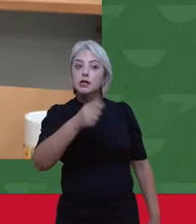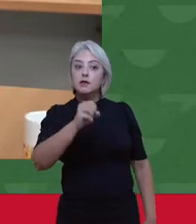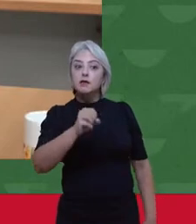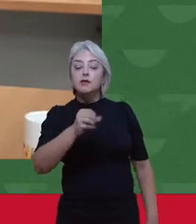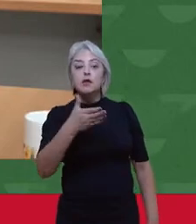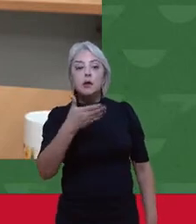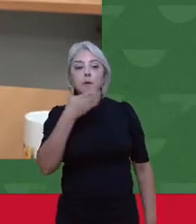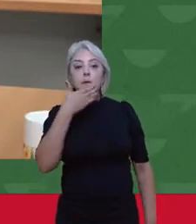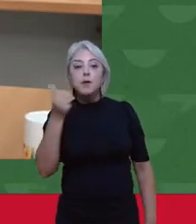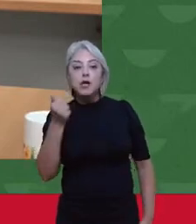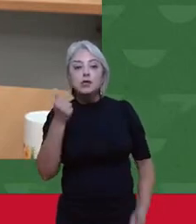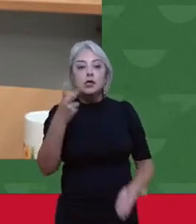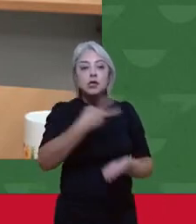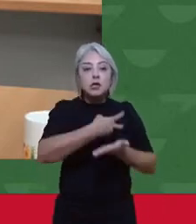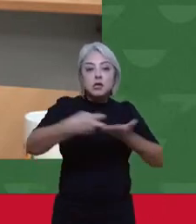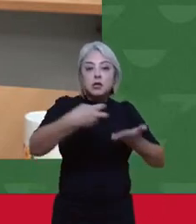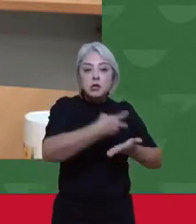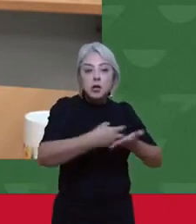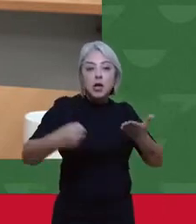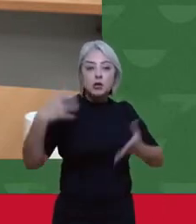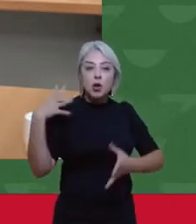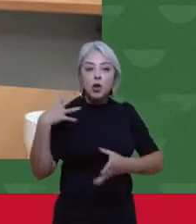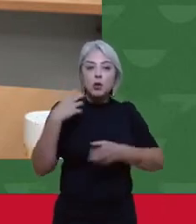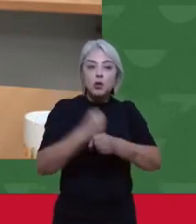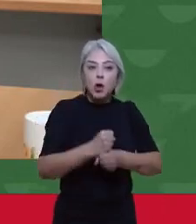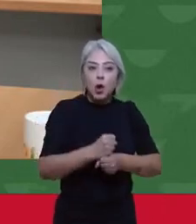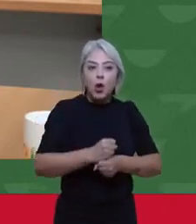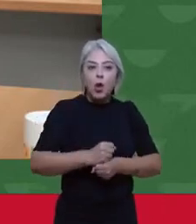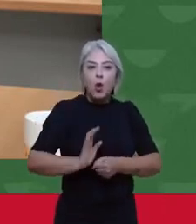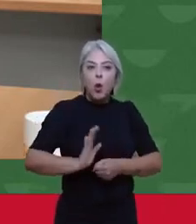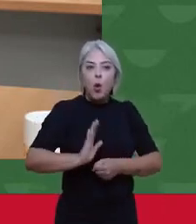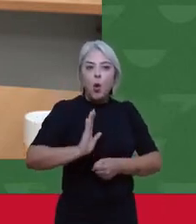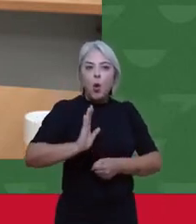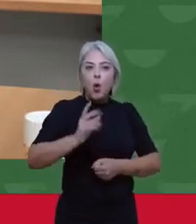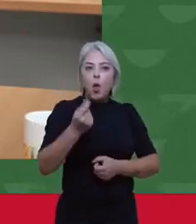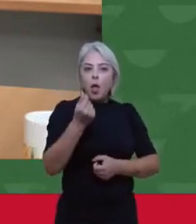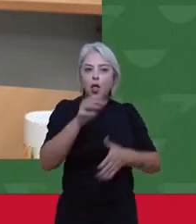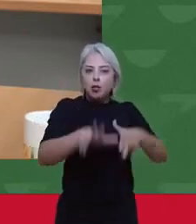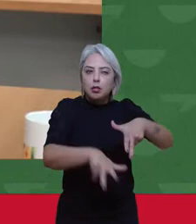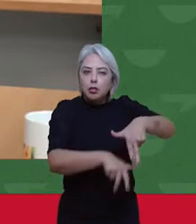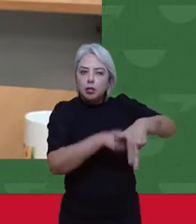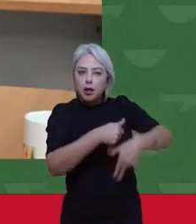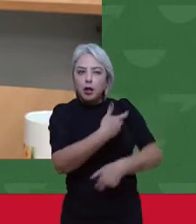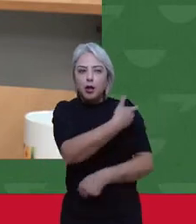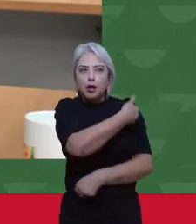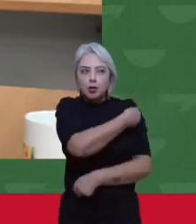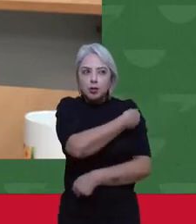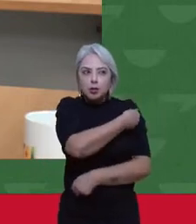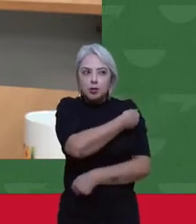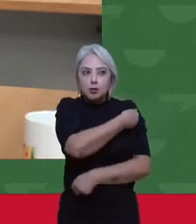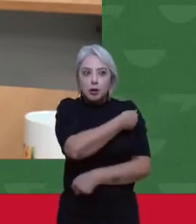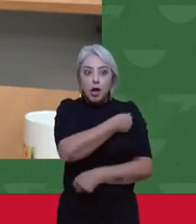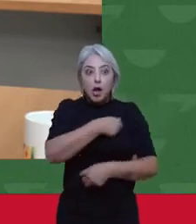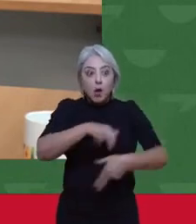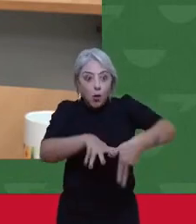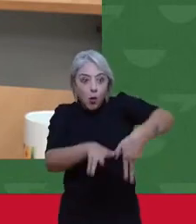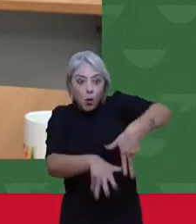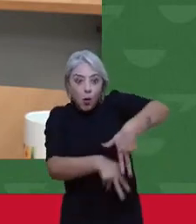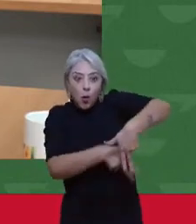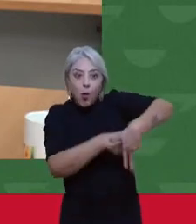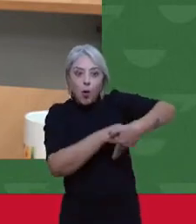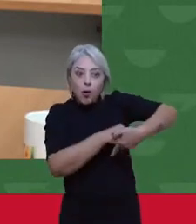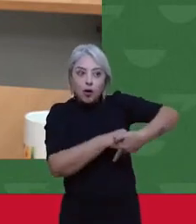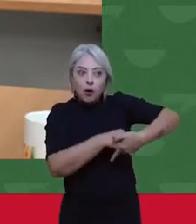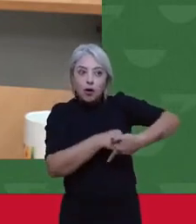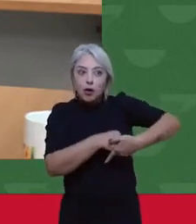pedidos de impeachment, juntando agora o último tema do superfaturamento na compra da vacina indiana, do processo de corrupção,